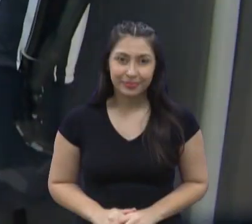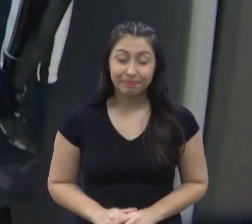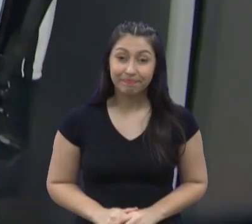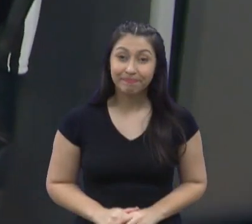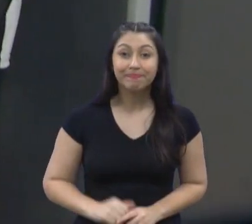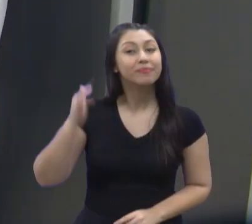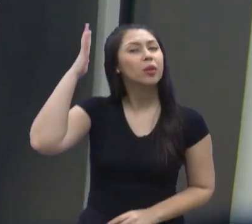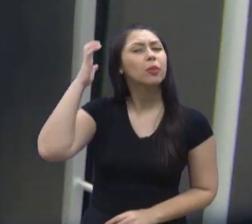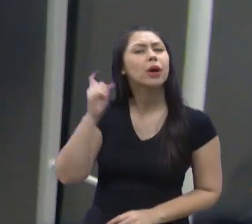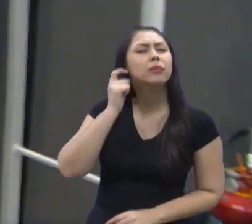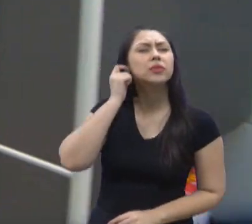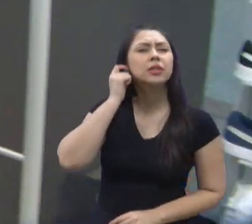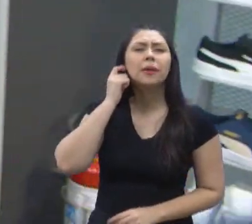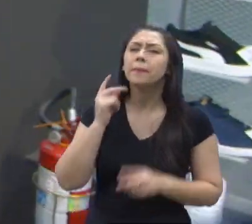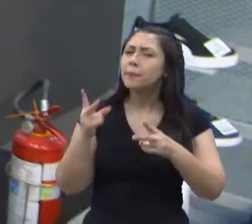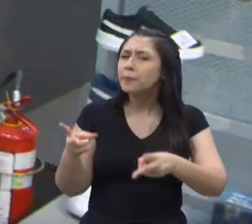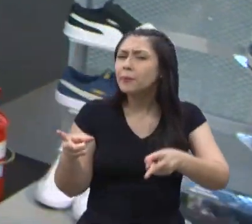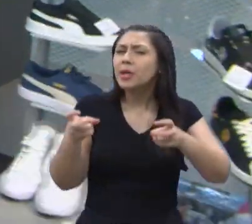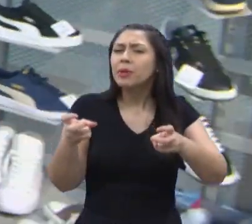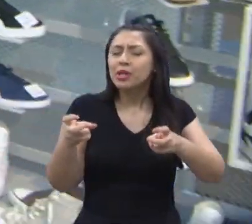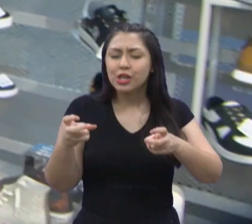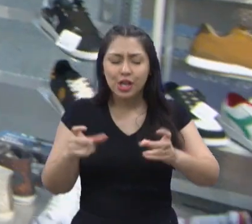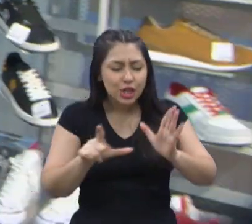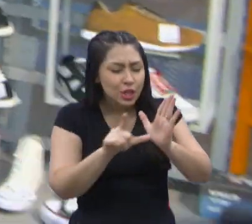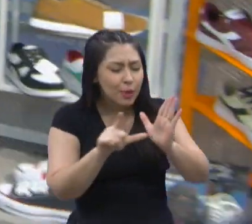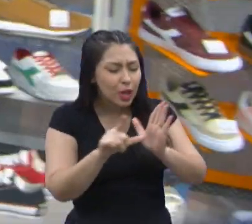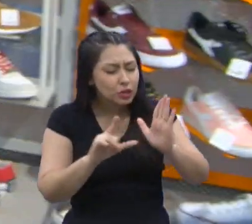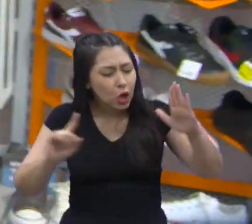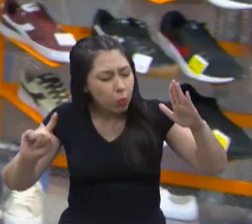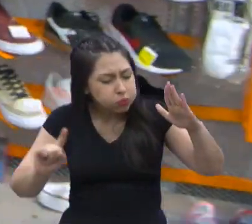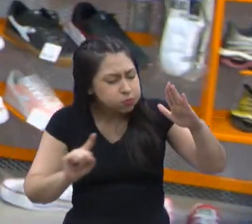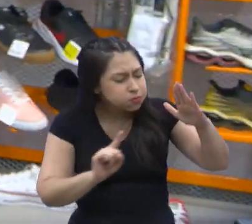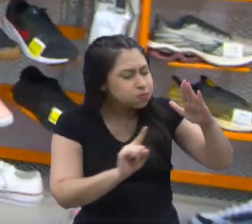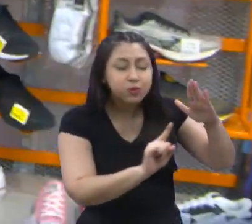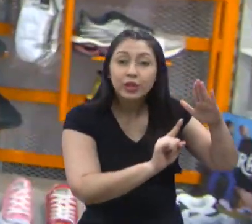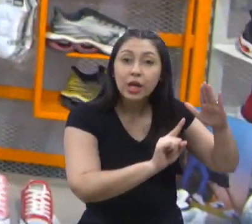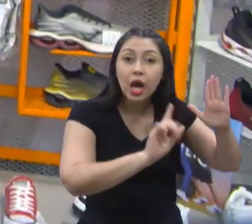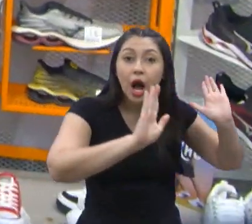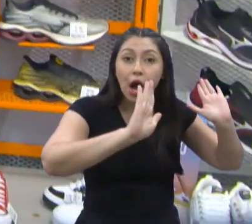Fernanda, você já percebeu que quando a gente entra numa loja, logo nos primeiros momentos,